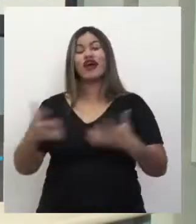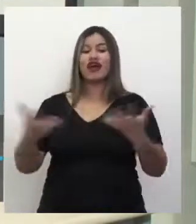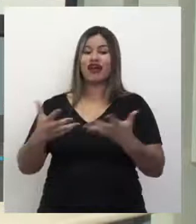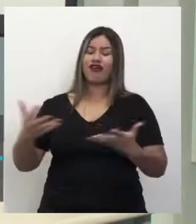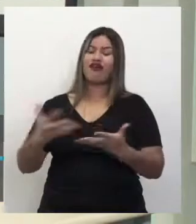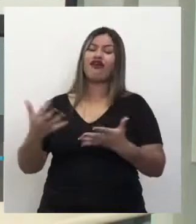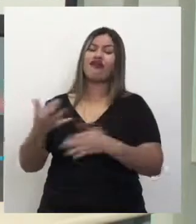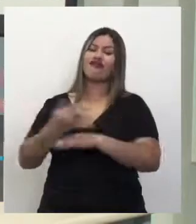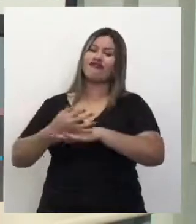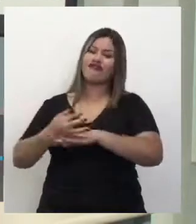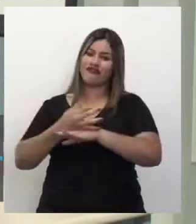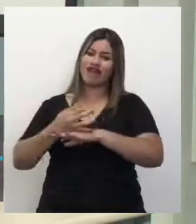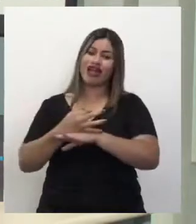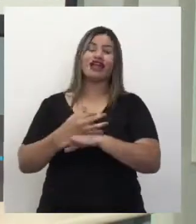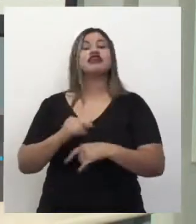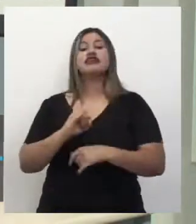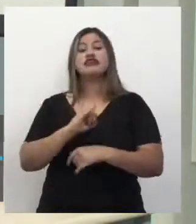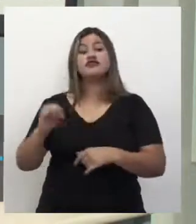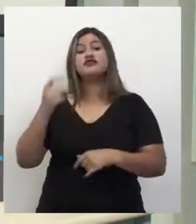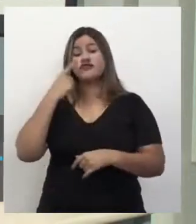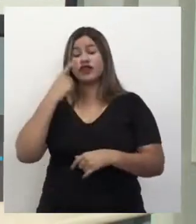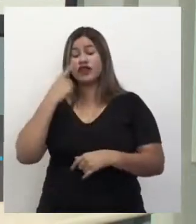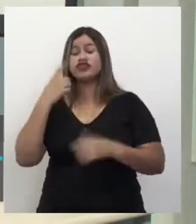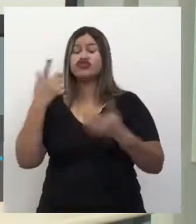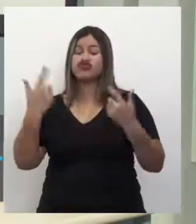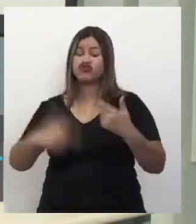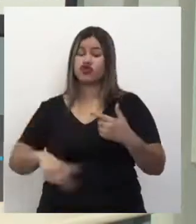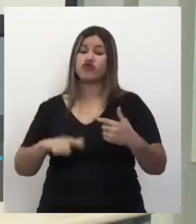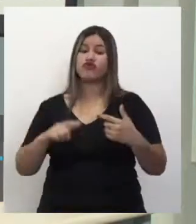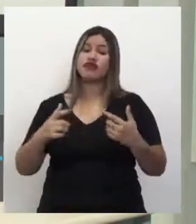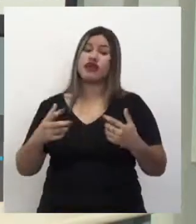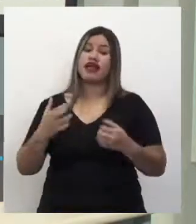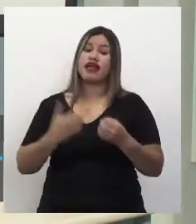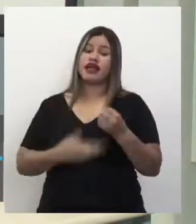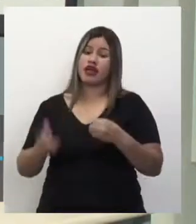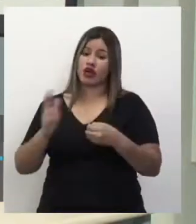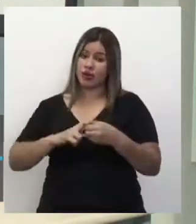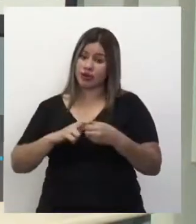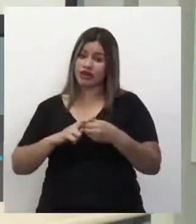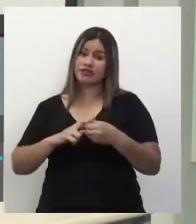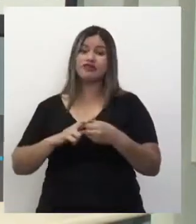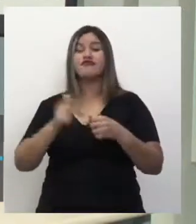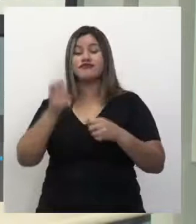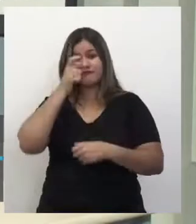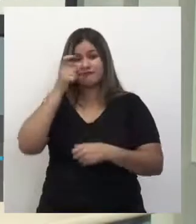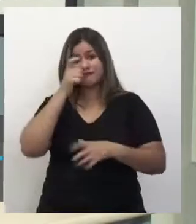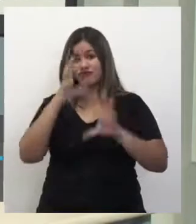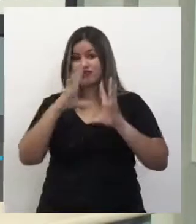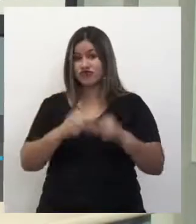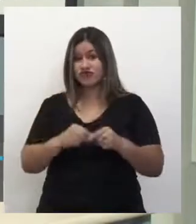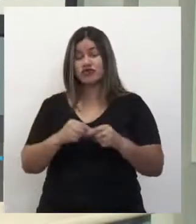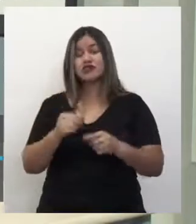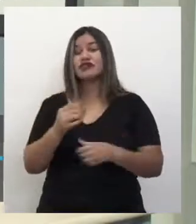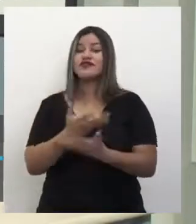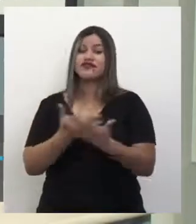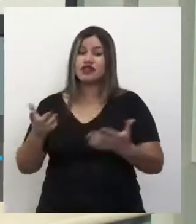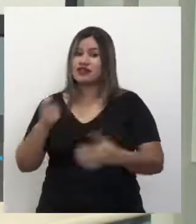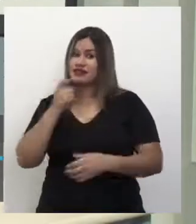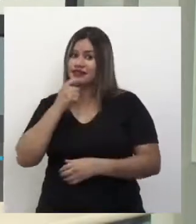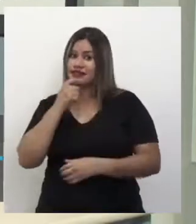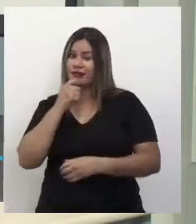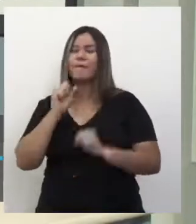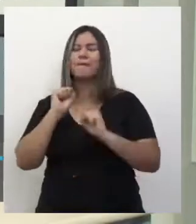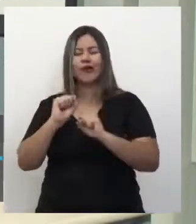de recuperação vai ter que assistir. Quem não ficou, boas férias, boas festas. Muito obrigada, professores,